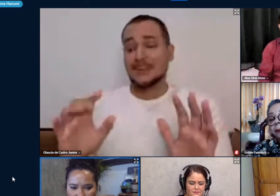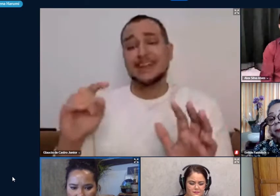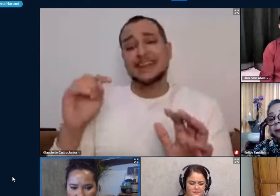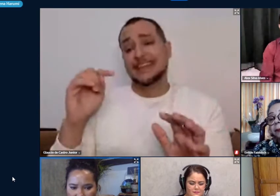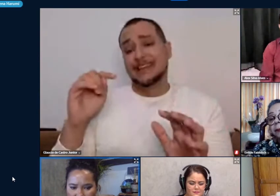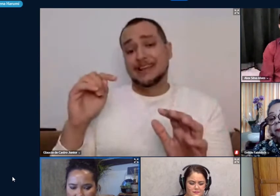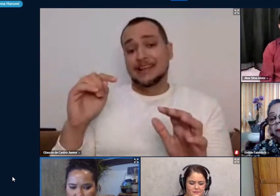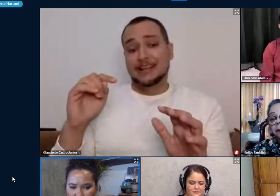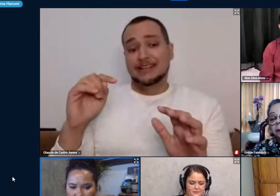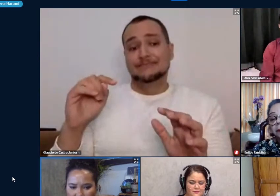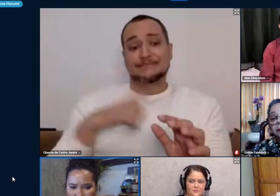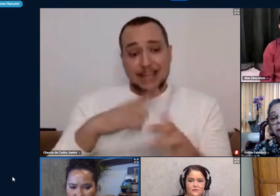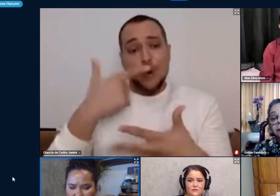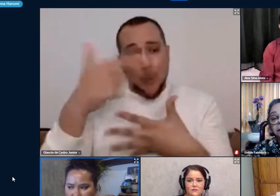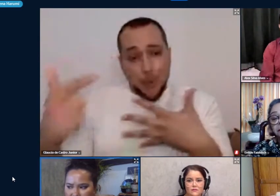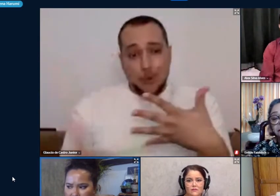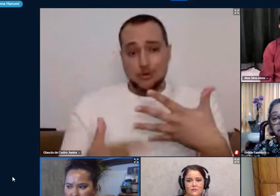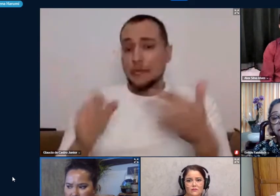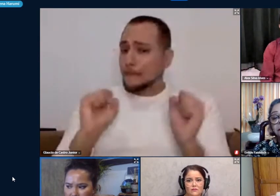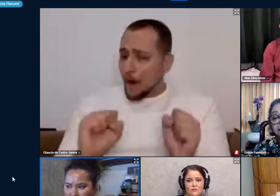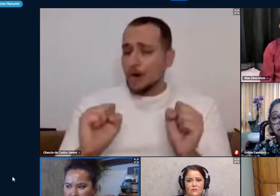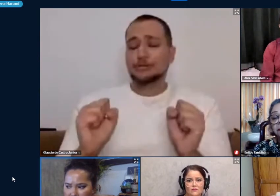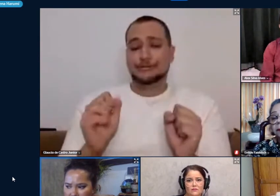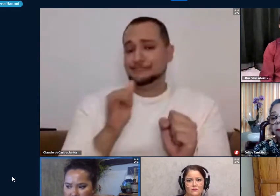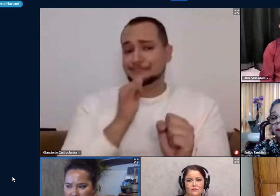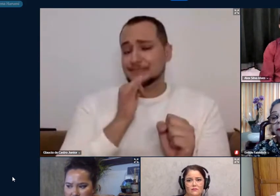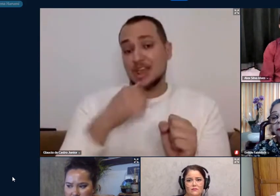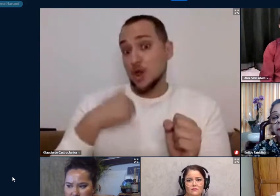esse aqui, a criação de caixa de som.